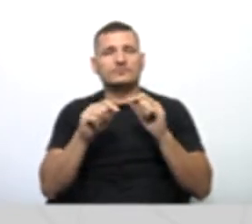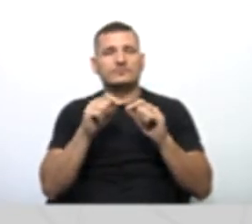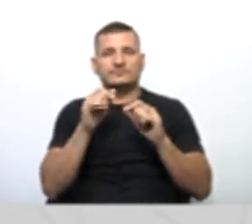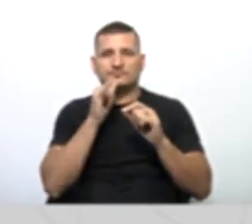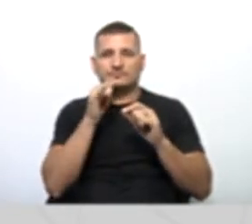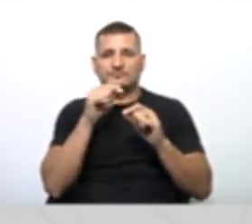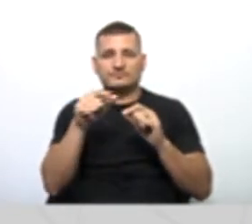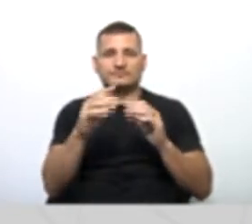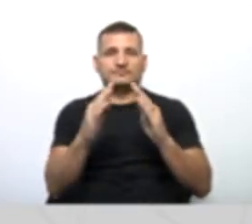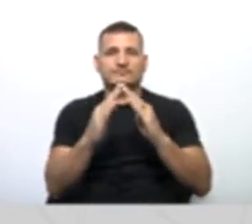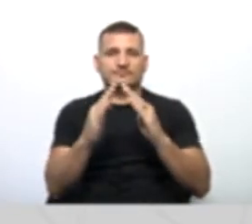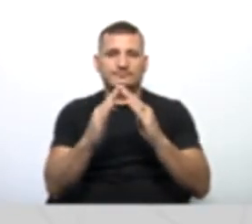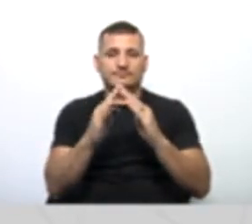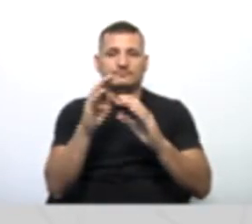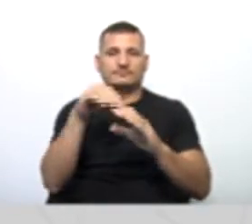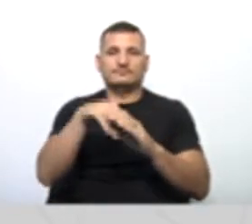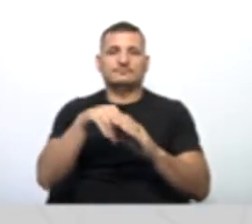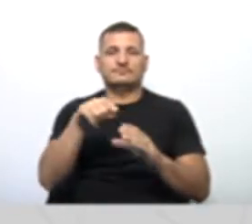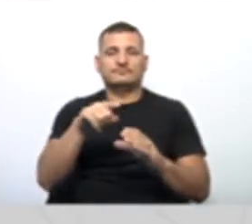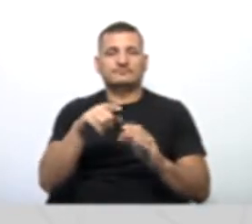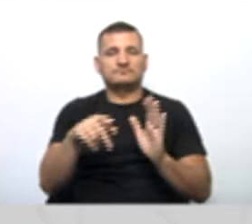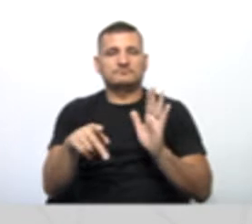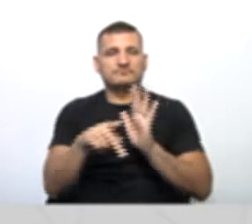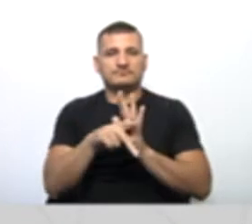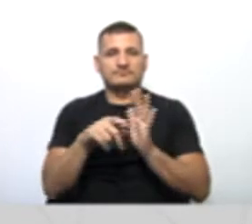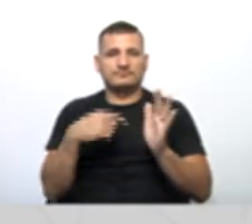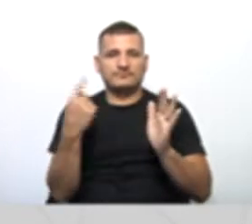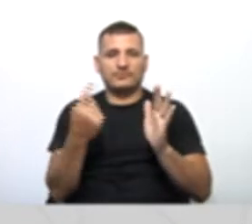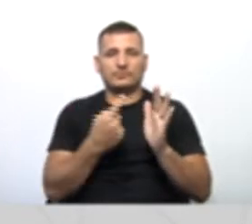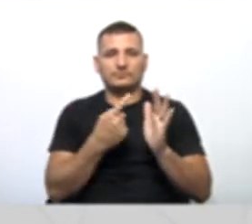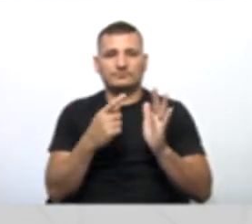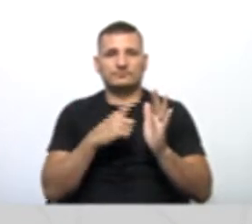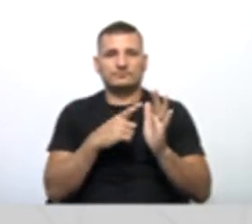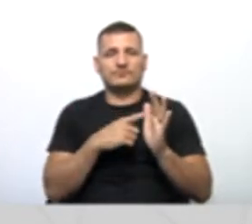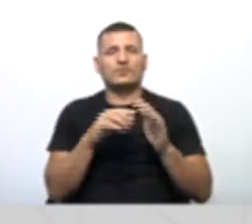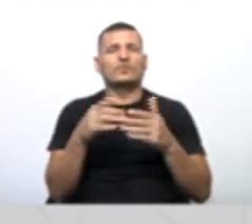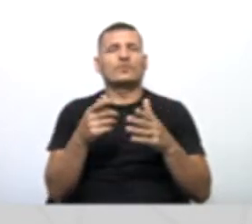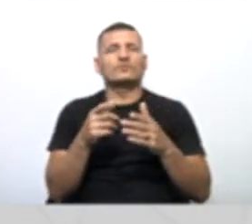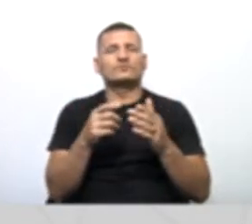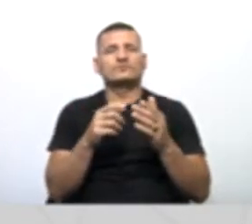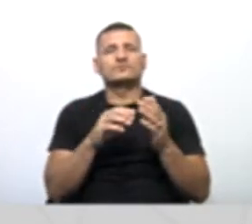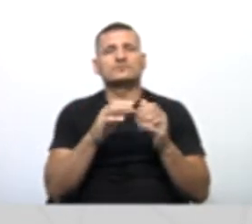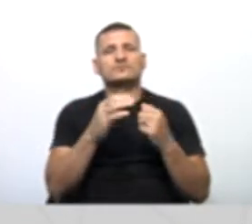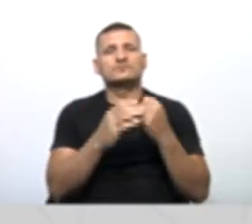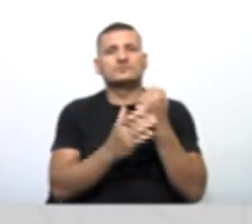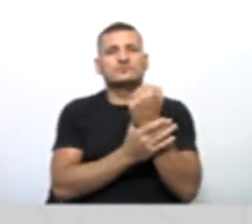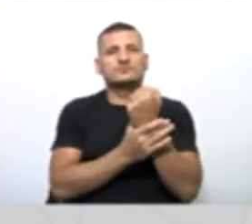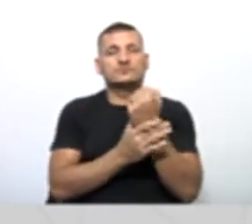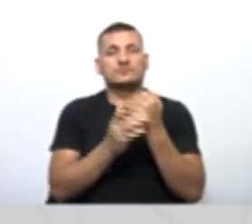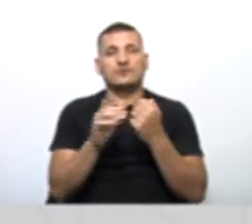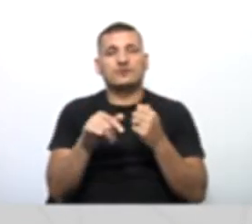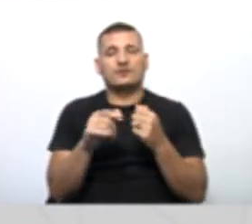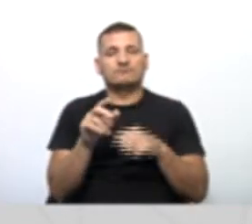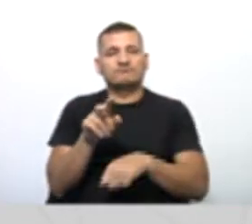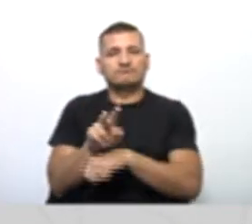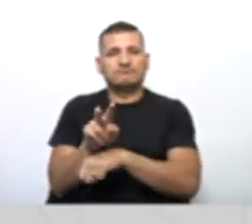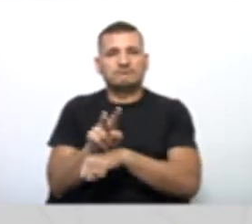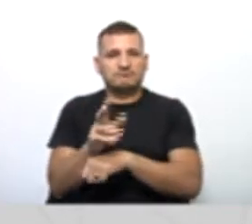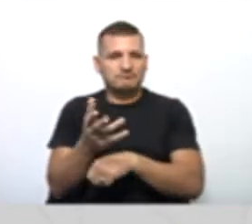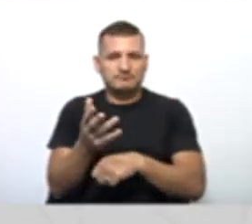quer dizer, um bem que tem valor para nós. Isso, exatamente. E aí a segurança é a proteção que nós fazemos na casa.